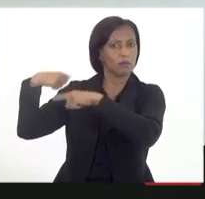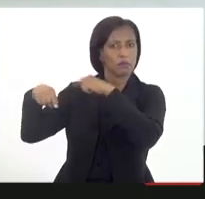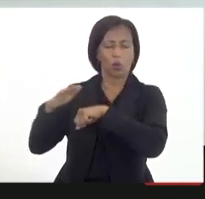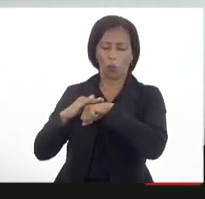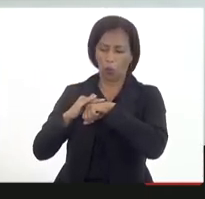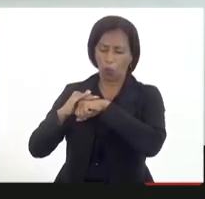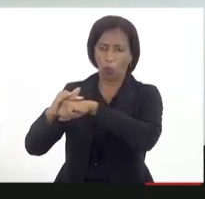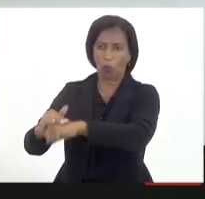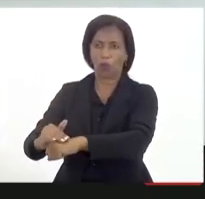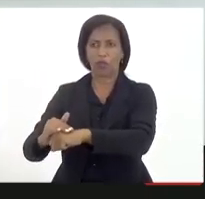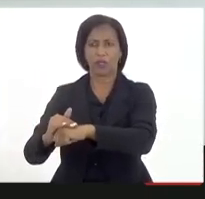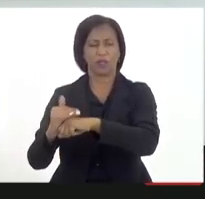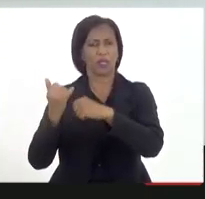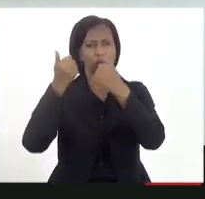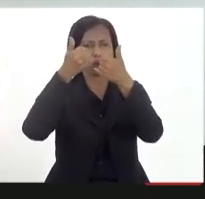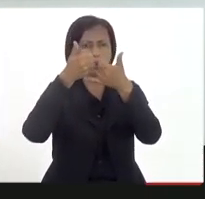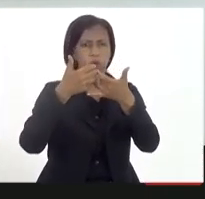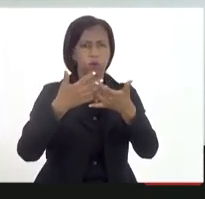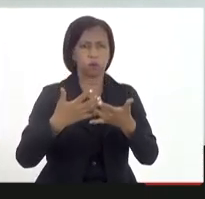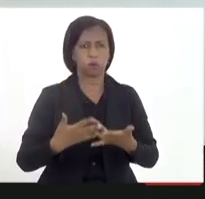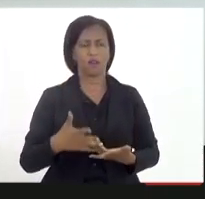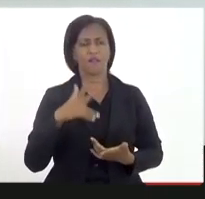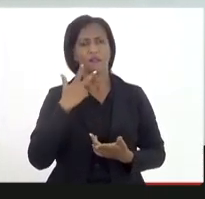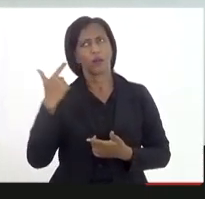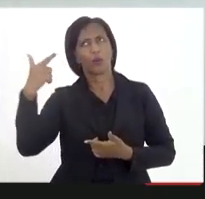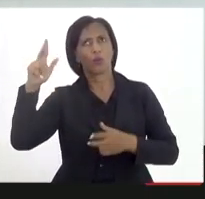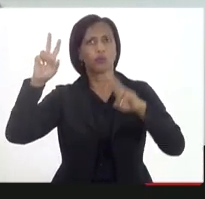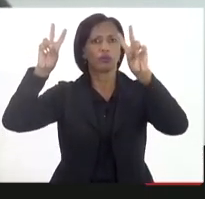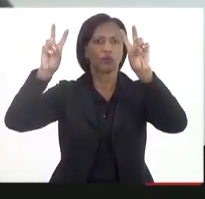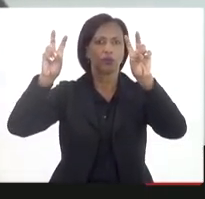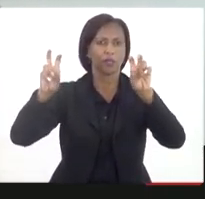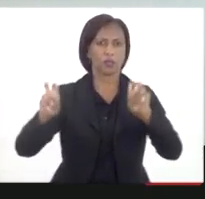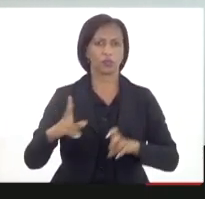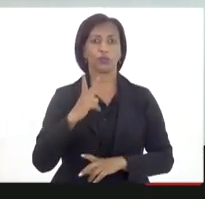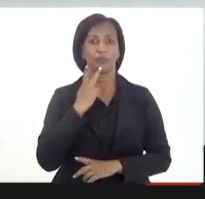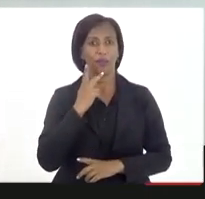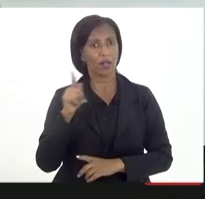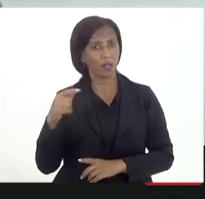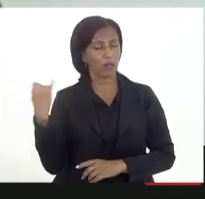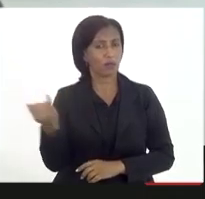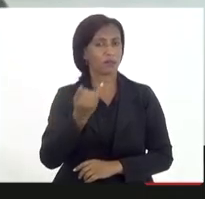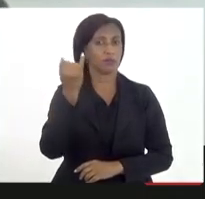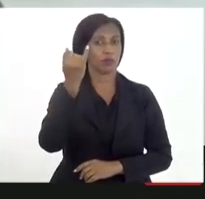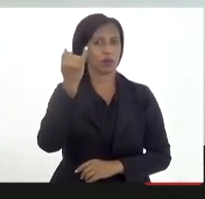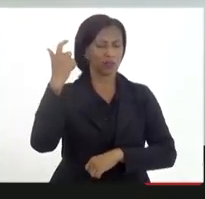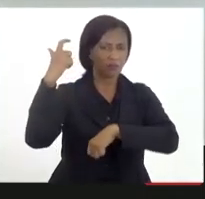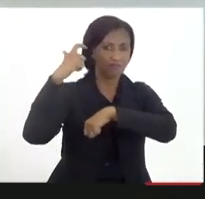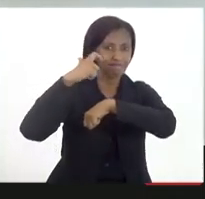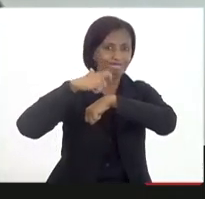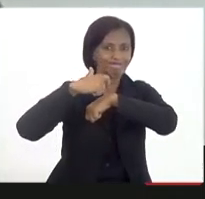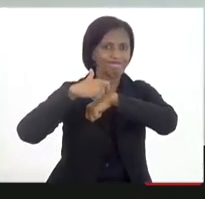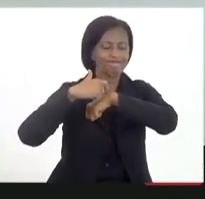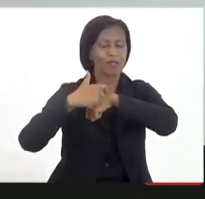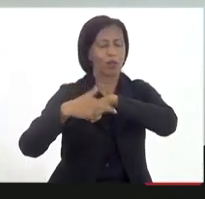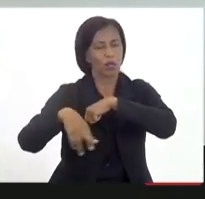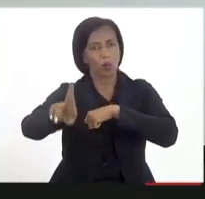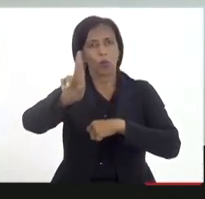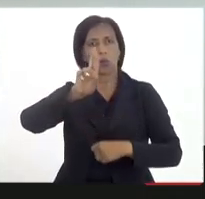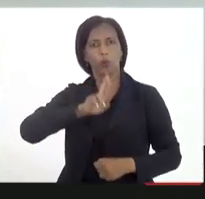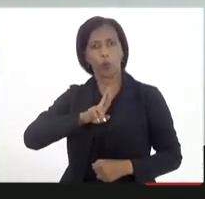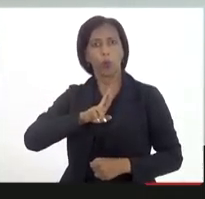conversei de forma coloquial telefone tratando de outros assuntos abordei essa temática imediatamente eu tive um pronto eu retorno